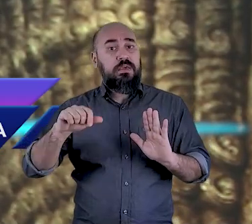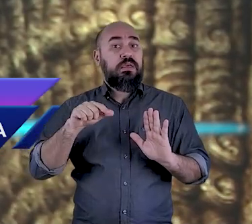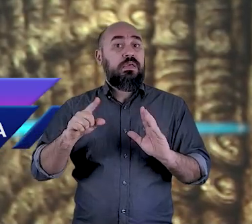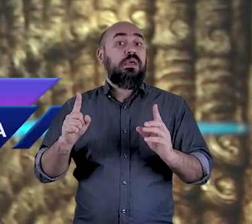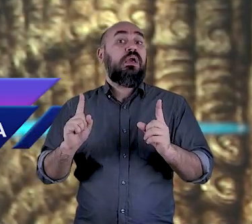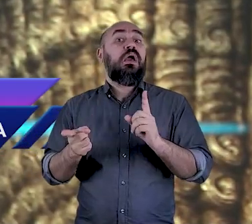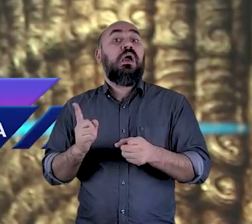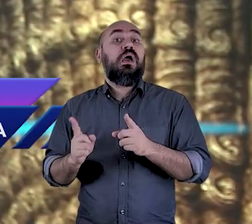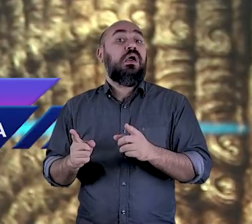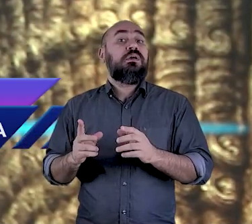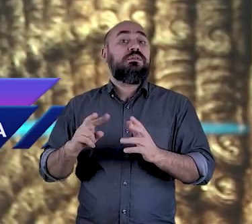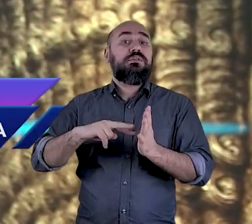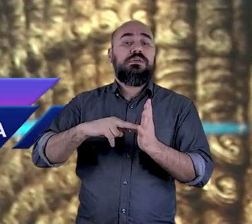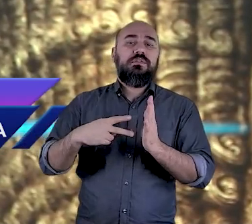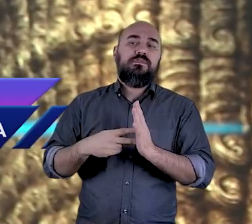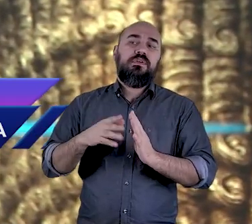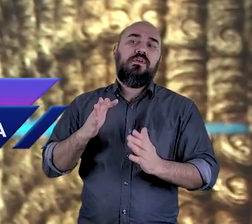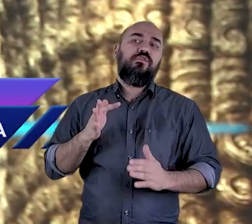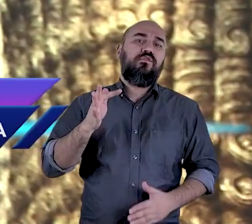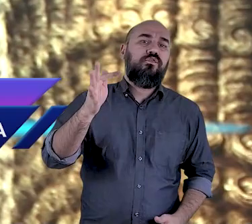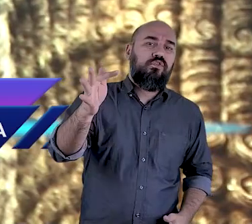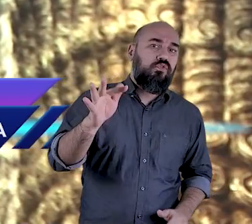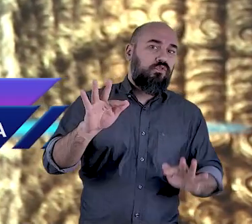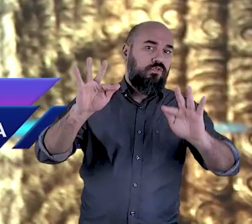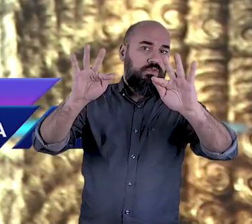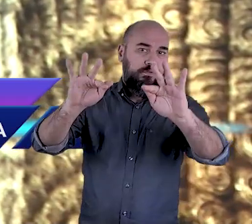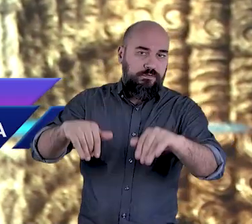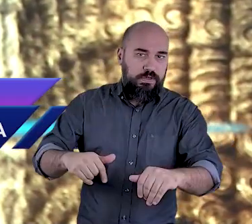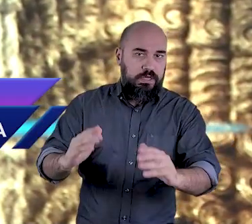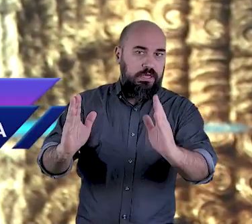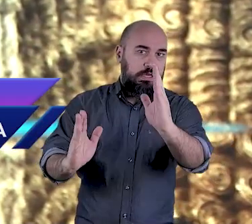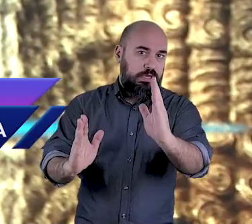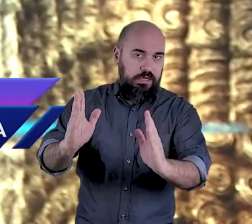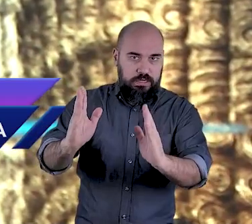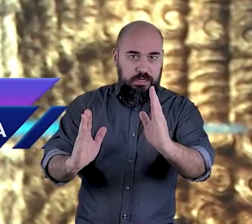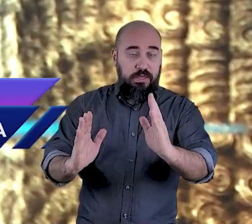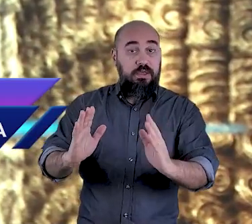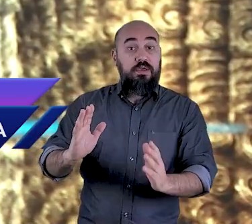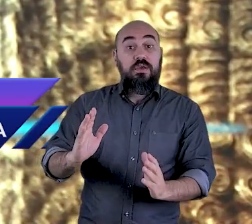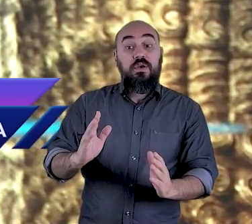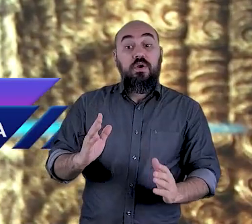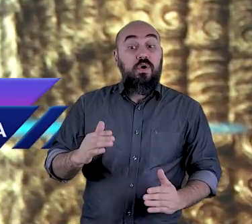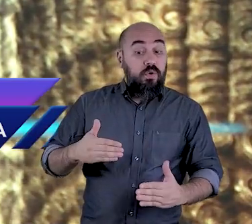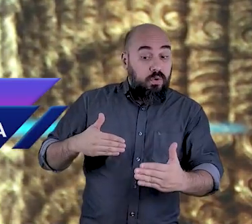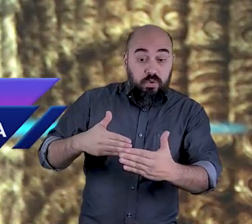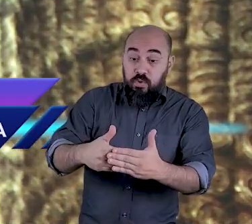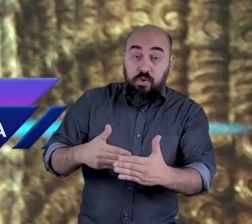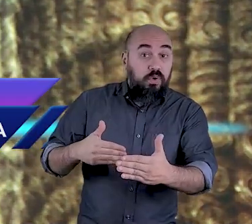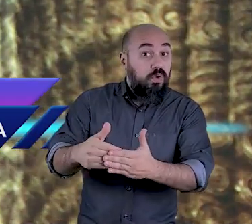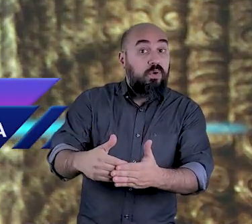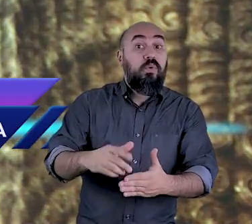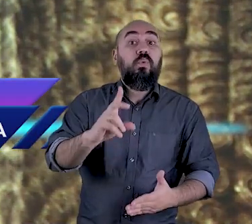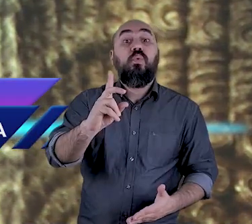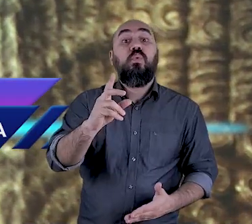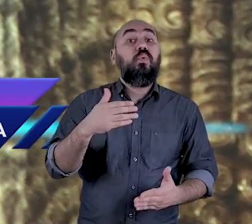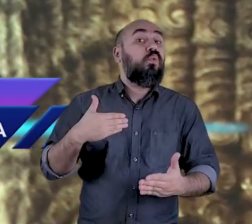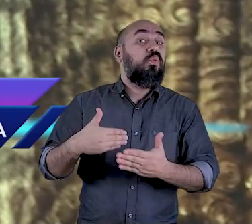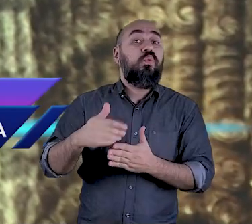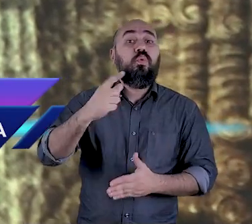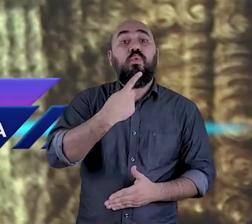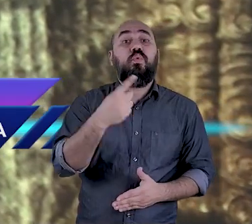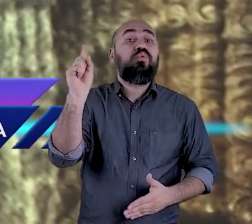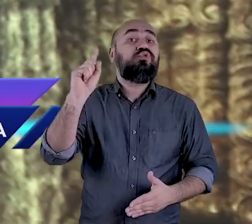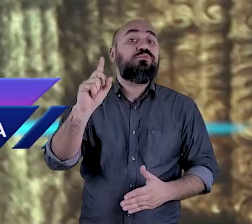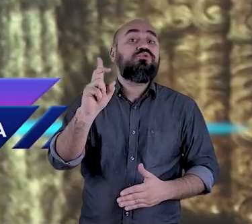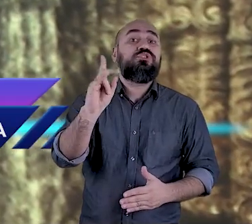tem a ver com o fim tem a ver com os últimos dias da história da humanidade não